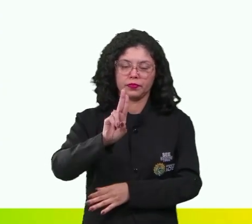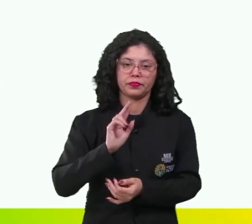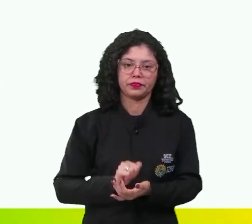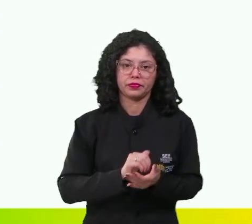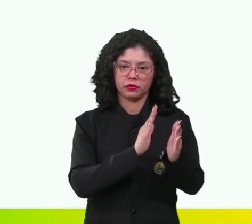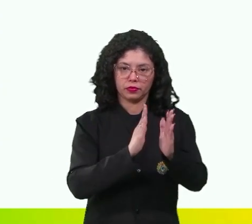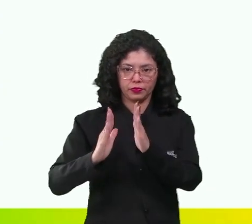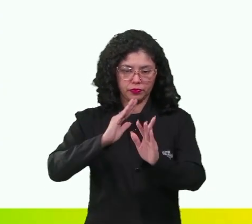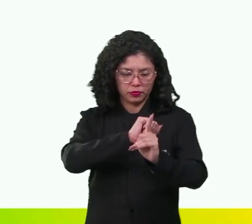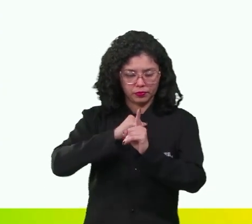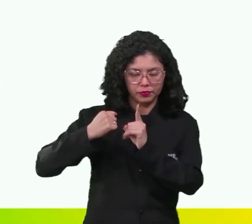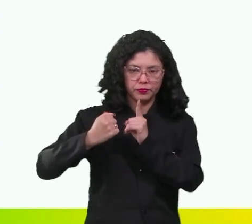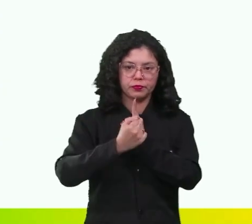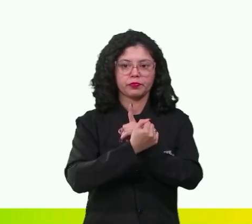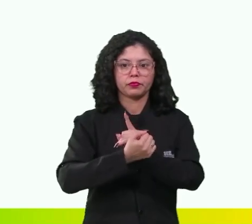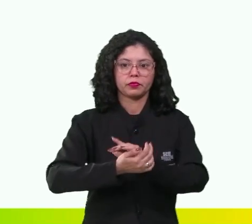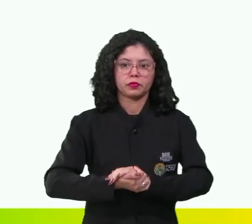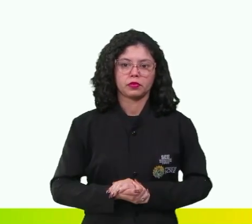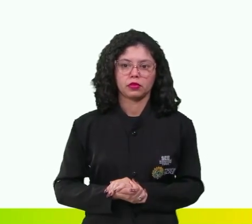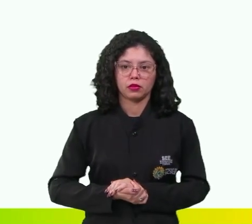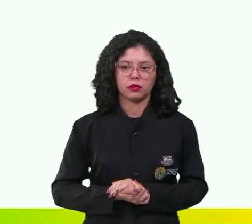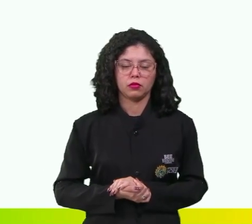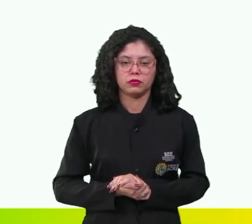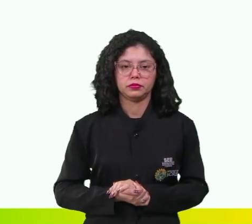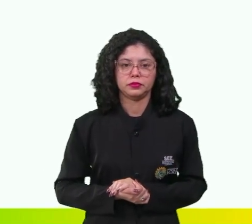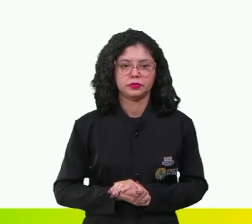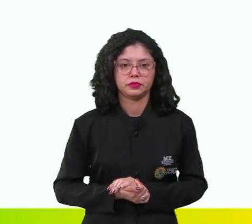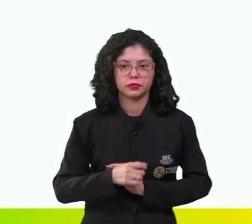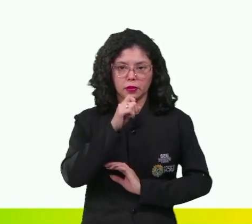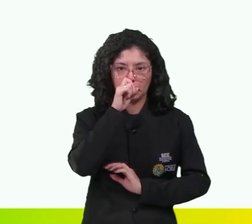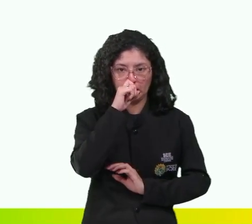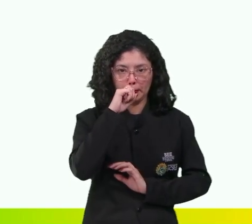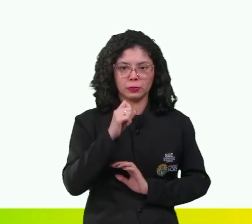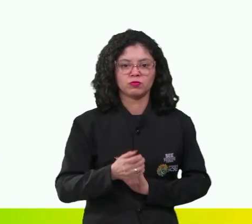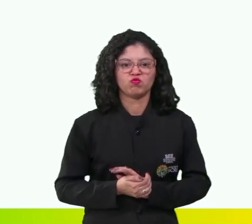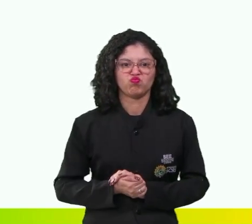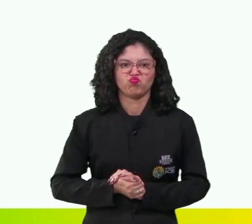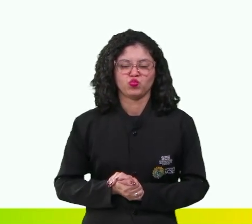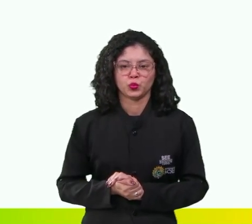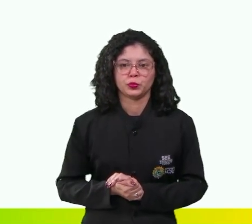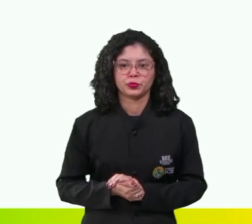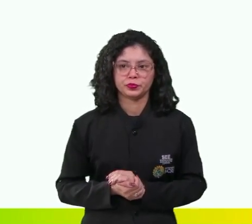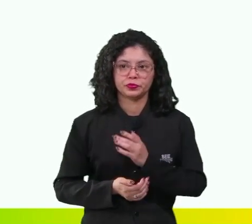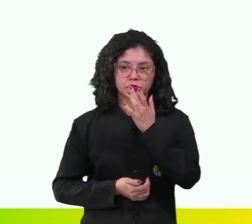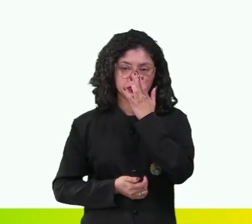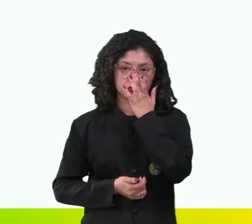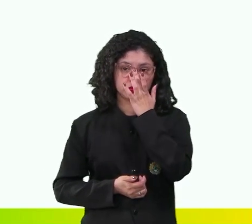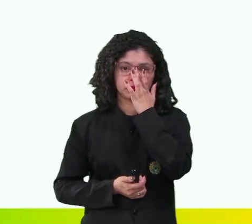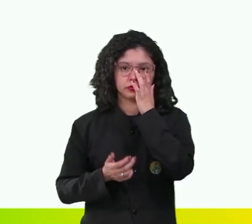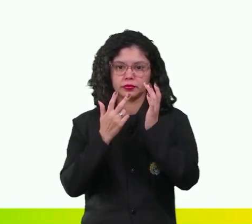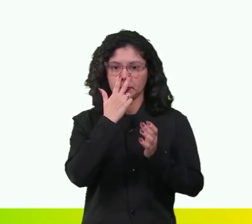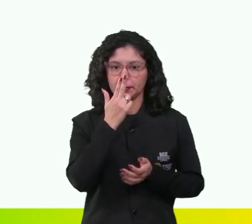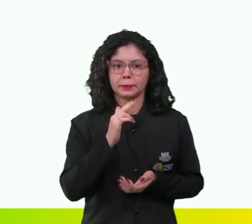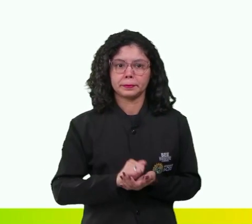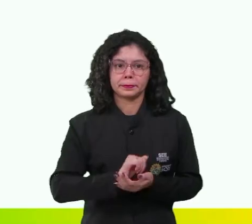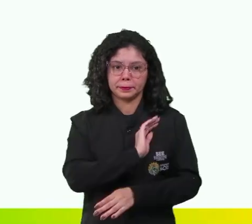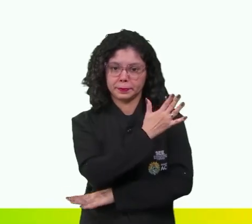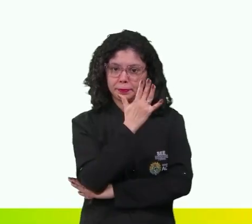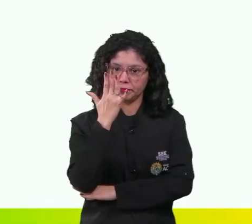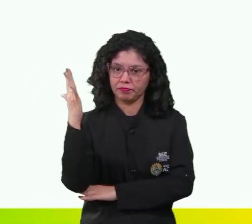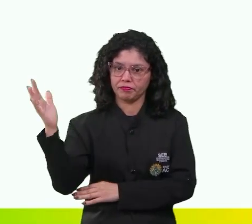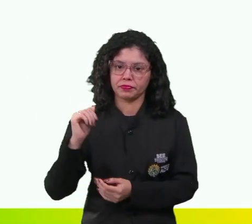ou utilização por parte da sociedade. Parece que essa questão da